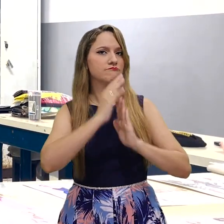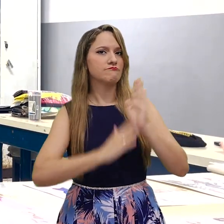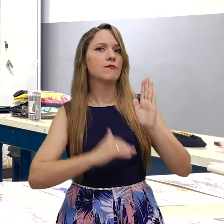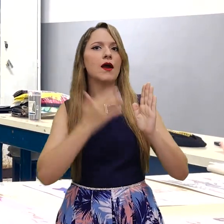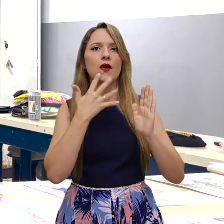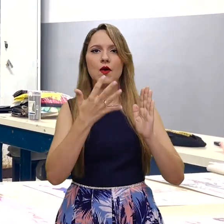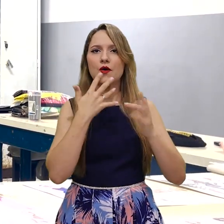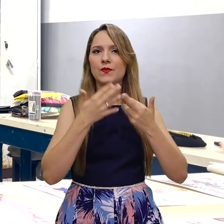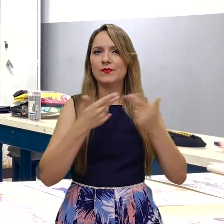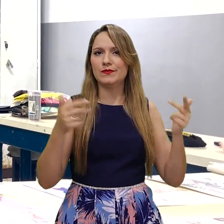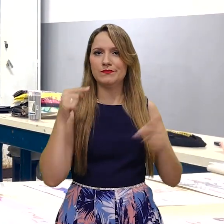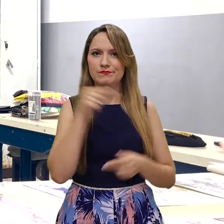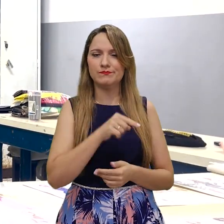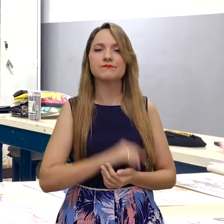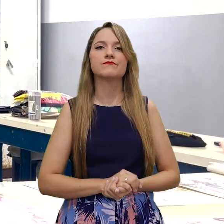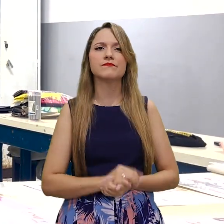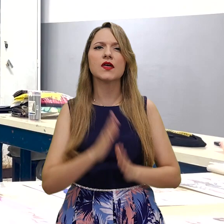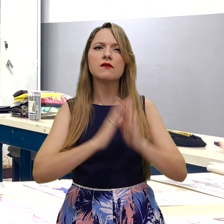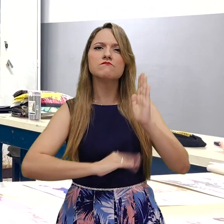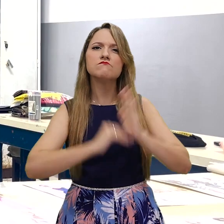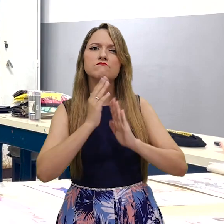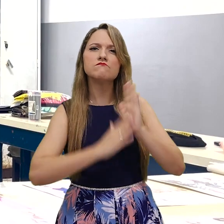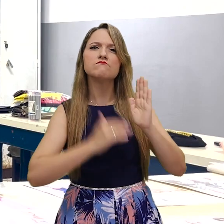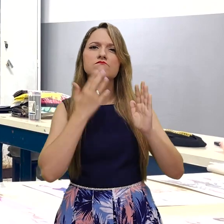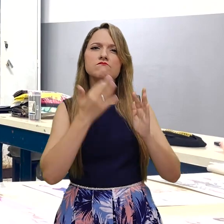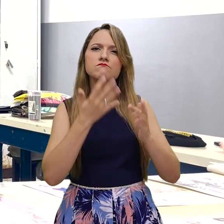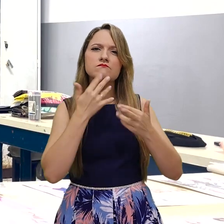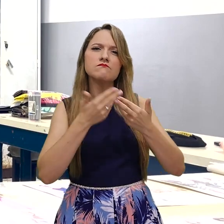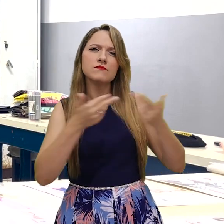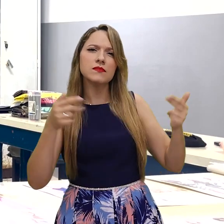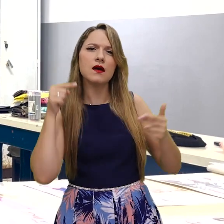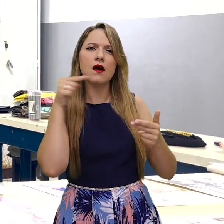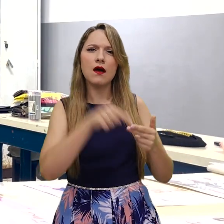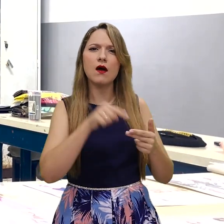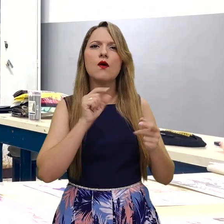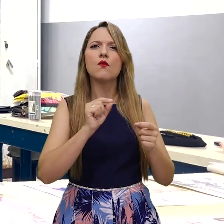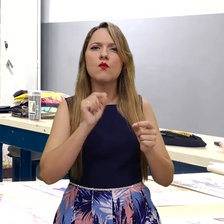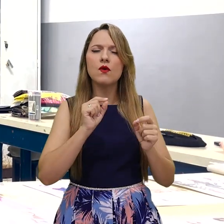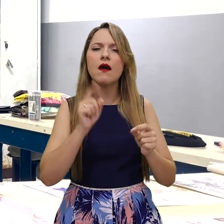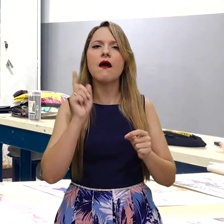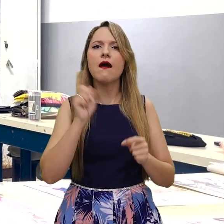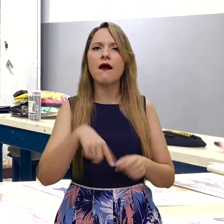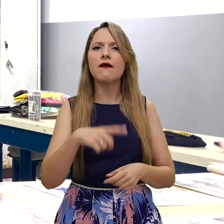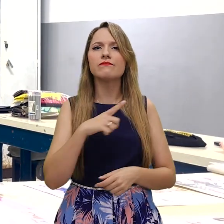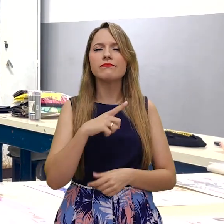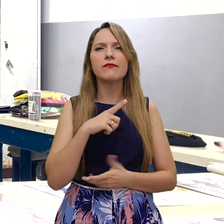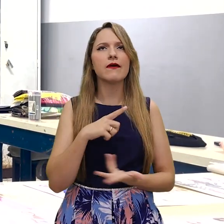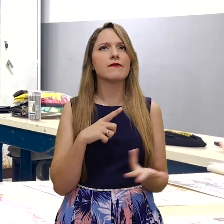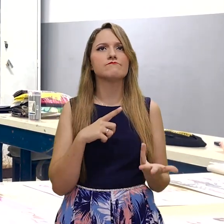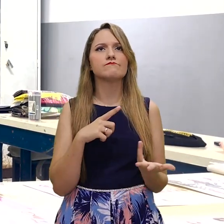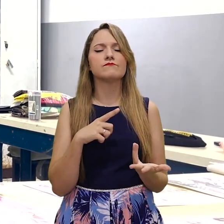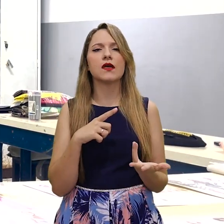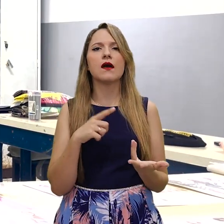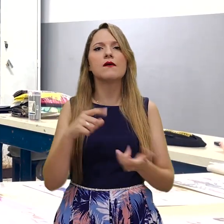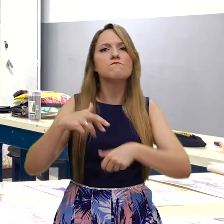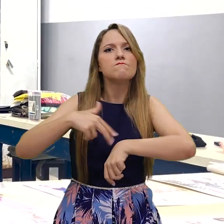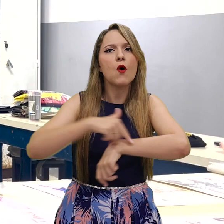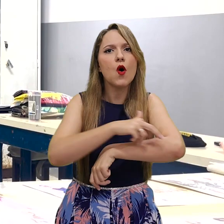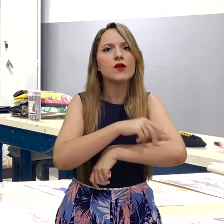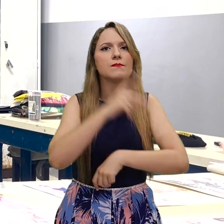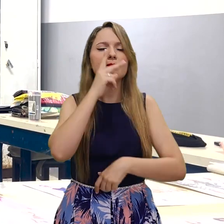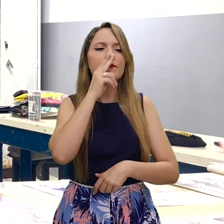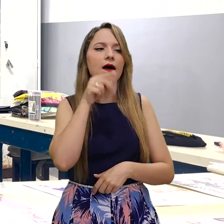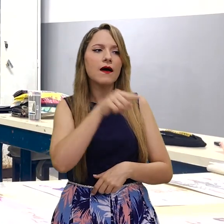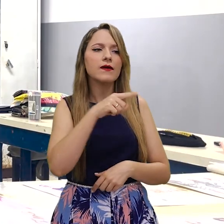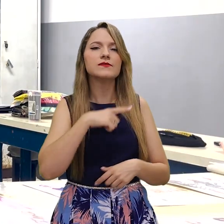dizer que a aquarela, ou seja, a ilustração de moda, é justamente aquele ponto aonde a moda flerta com